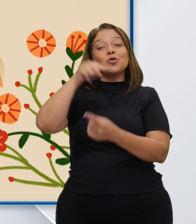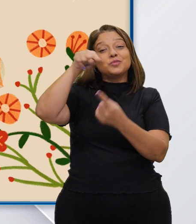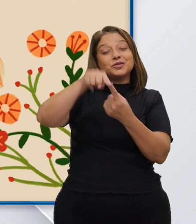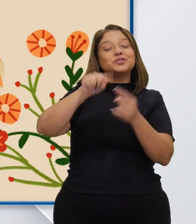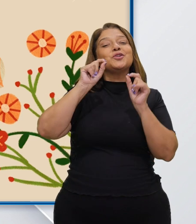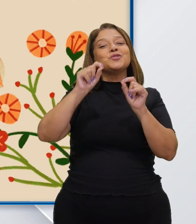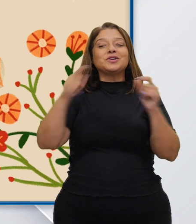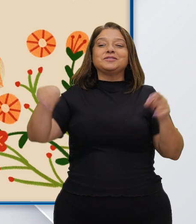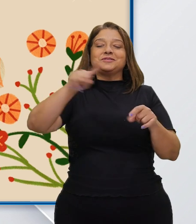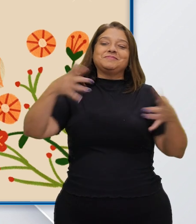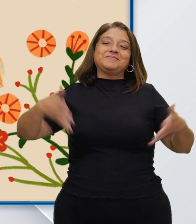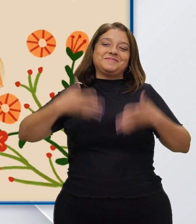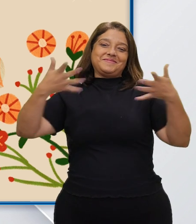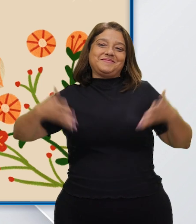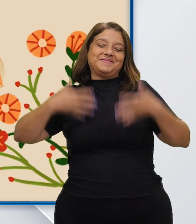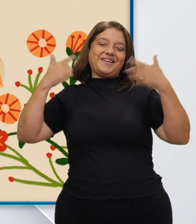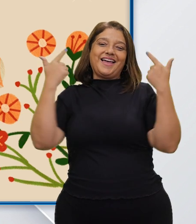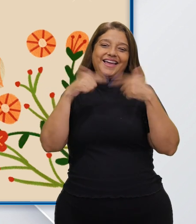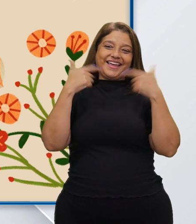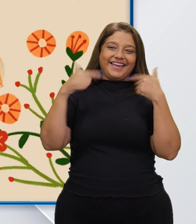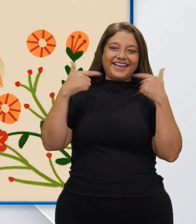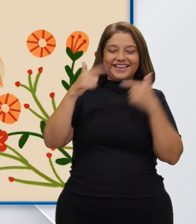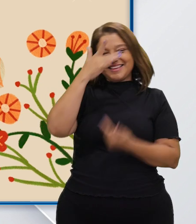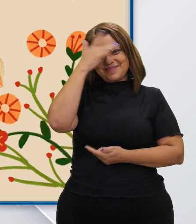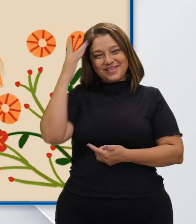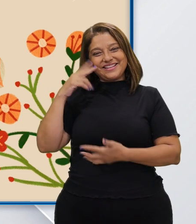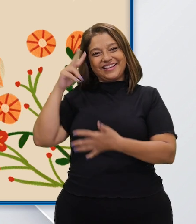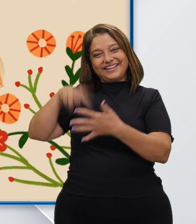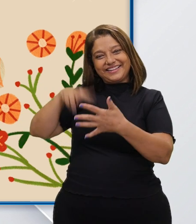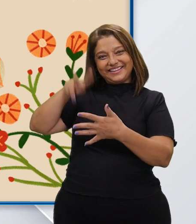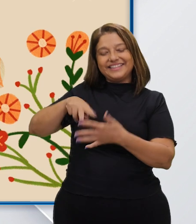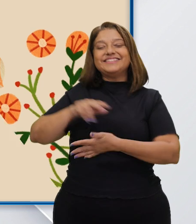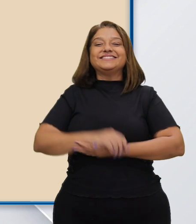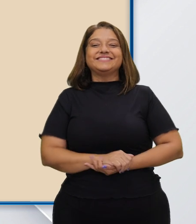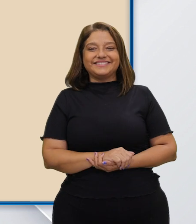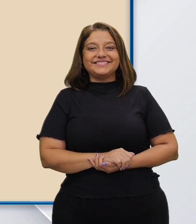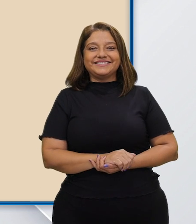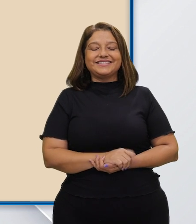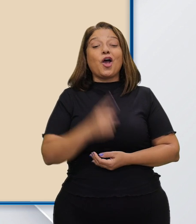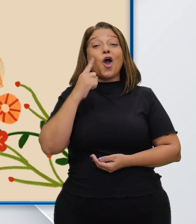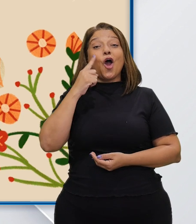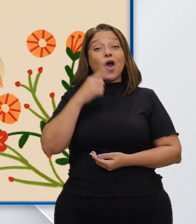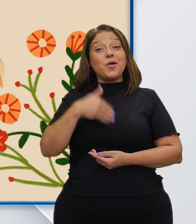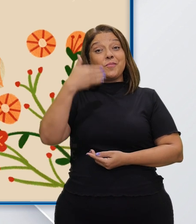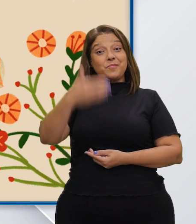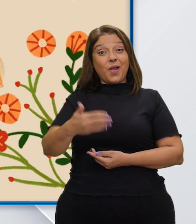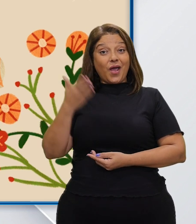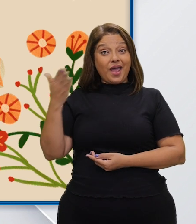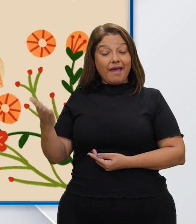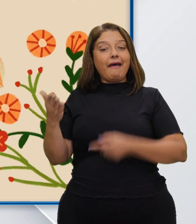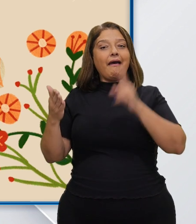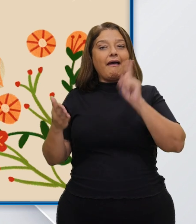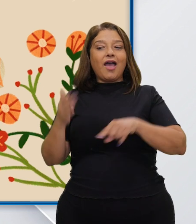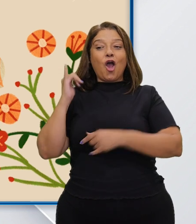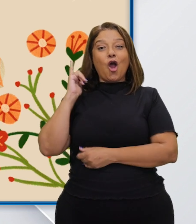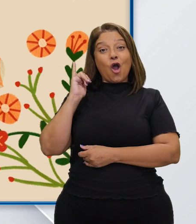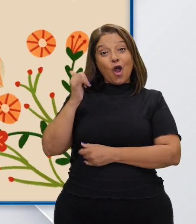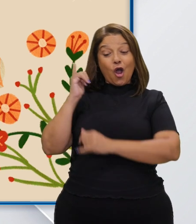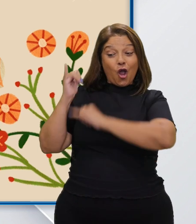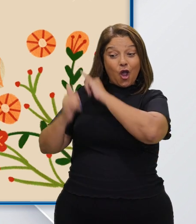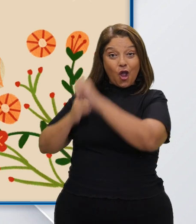objetivo divertir os leitores. Olha o próximo. Contos